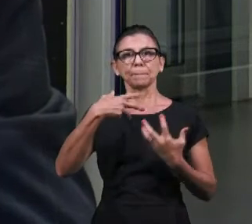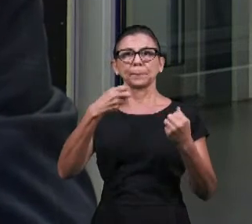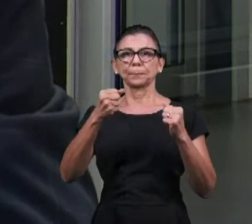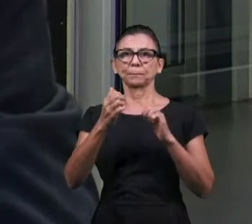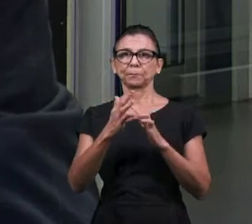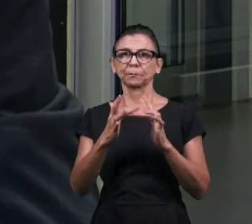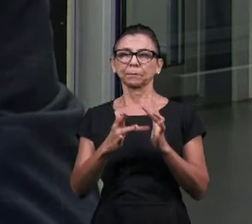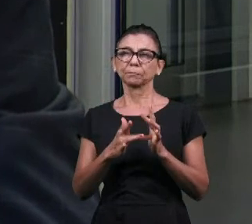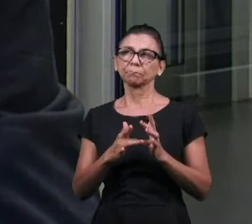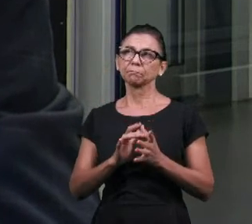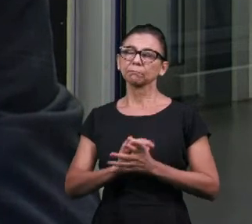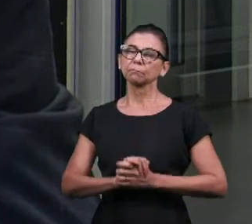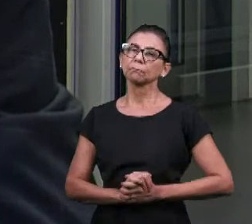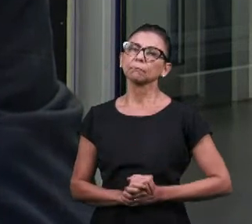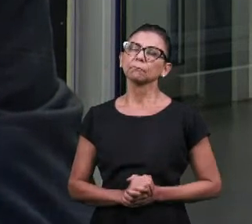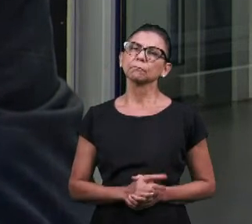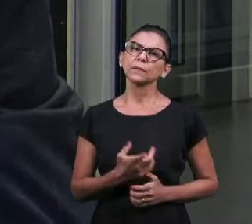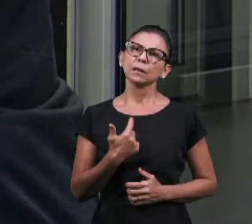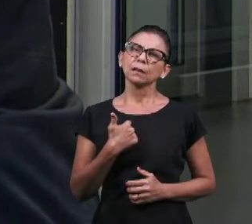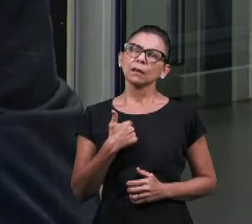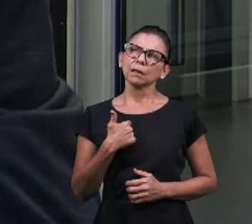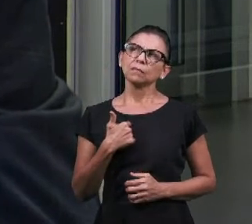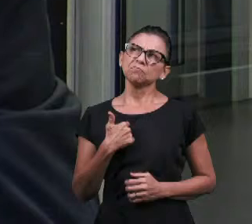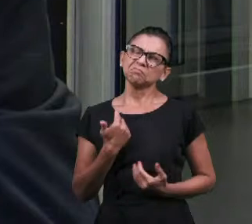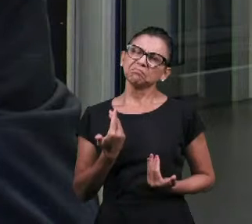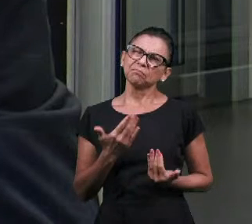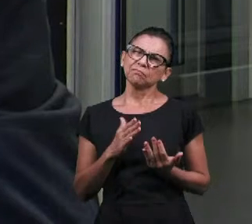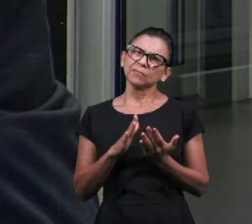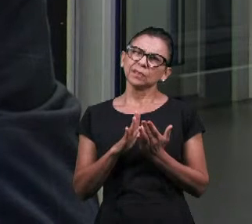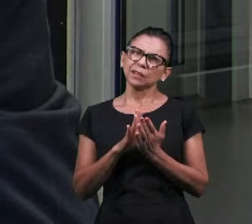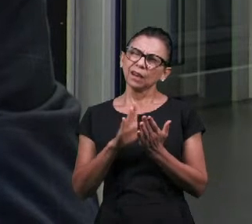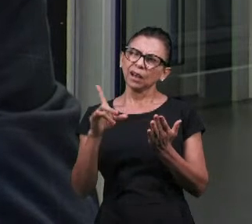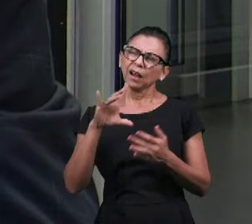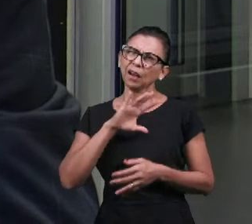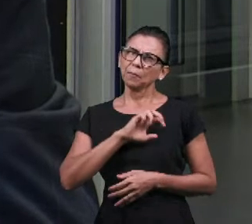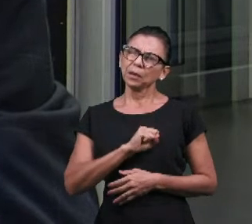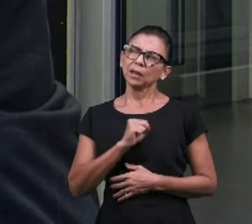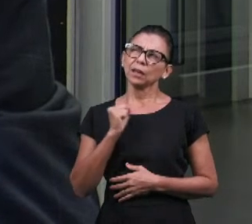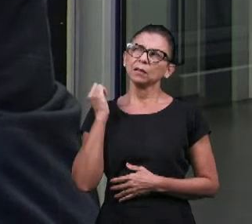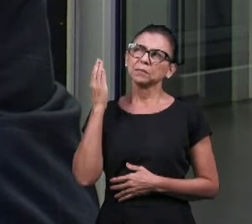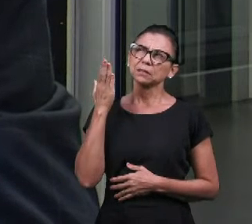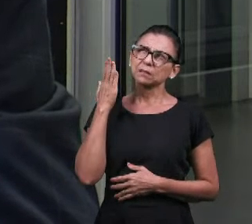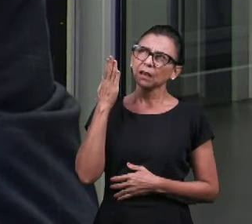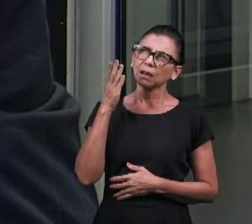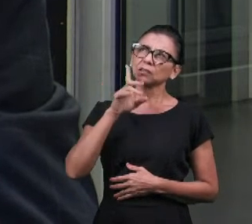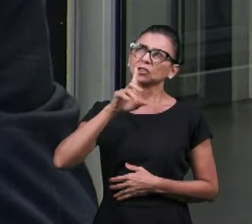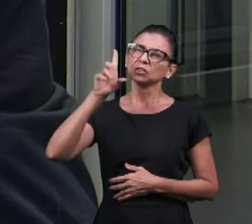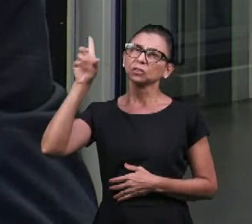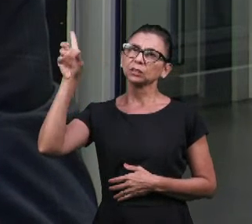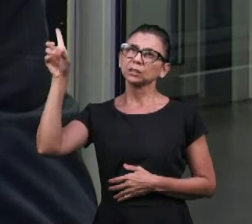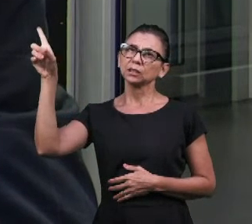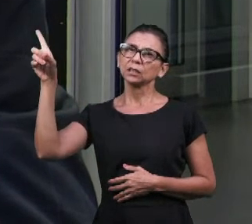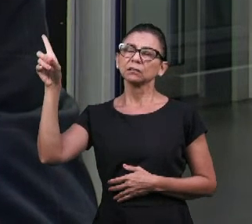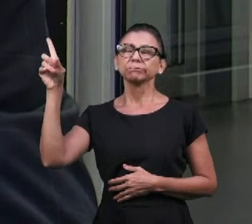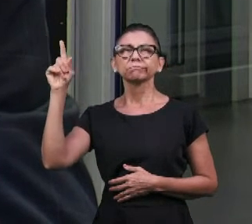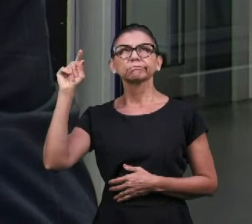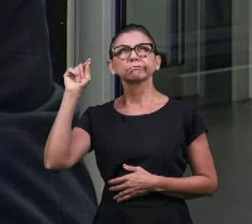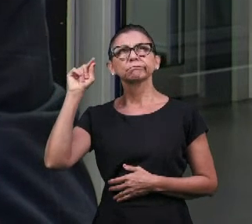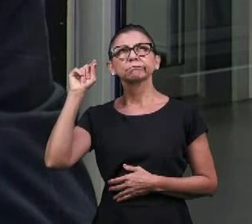palavra, mas ainda com uma ligação muito forte, né? Com, vamos chamar assim,